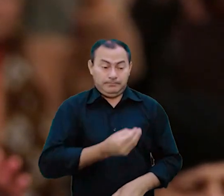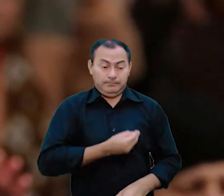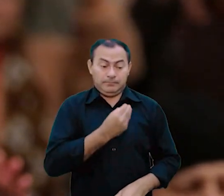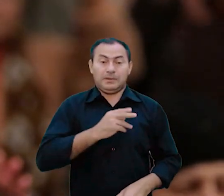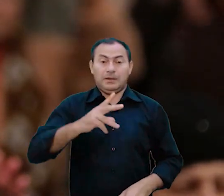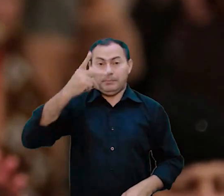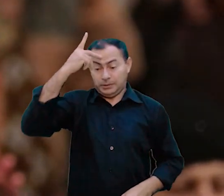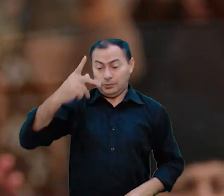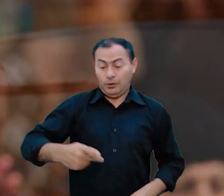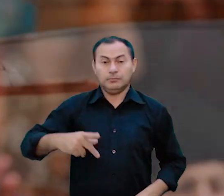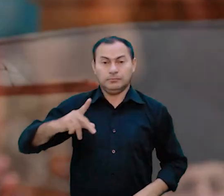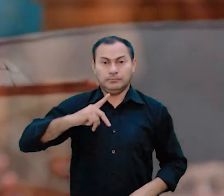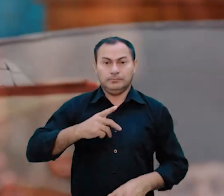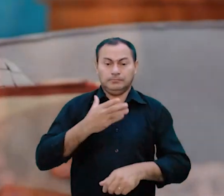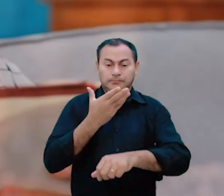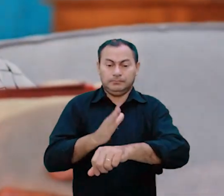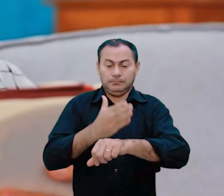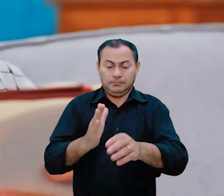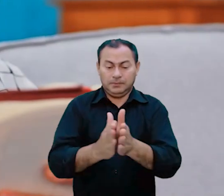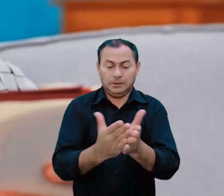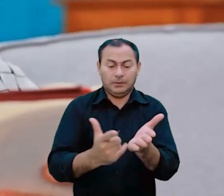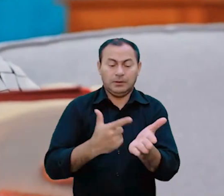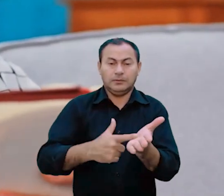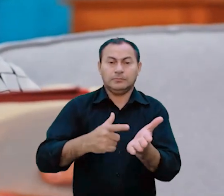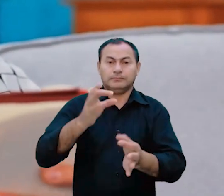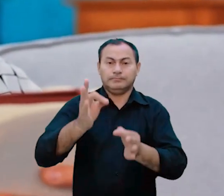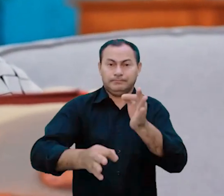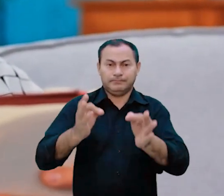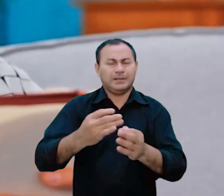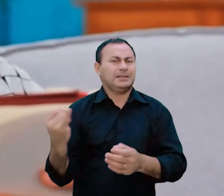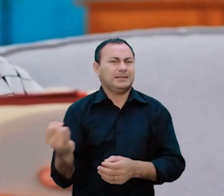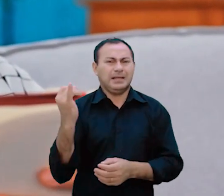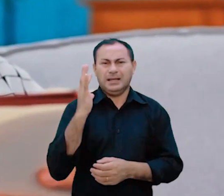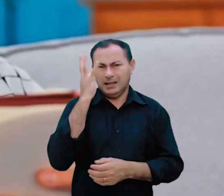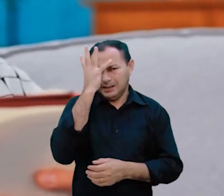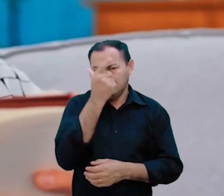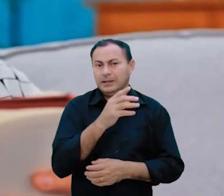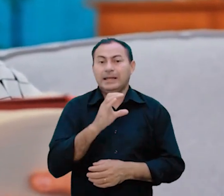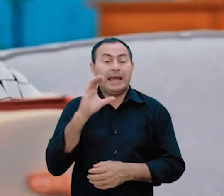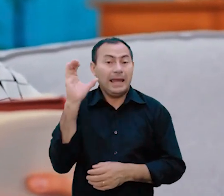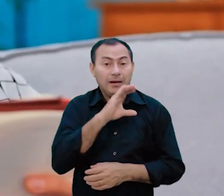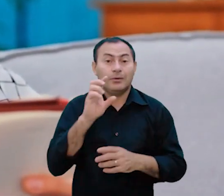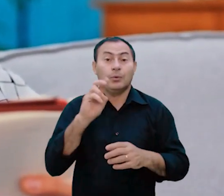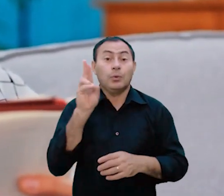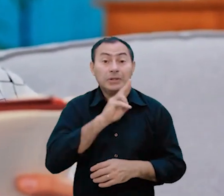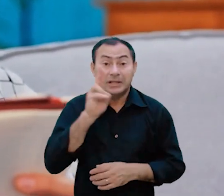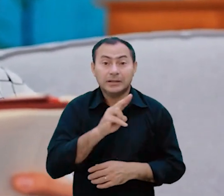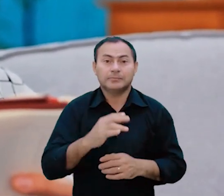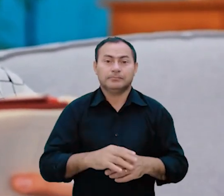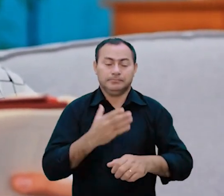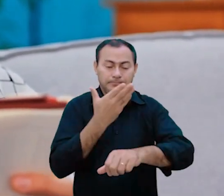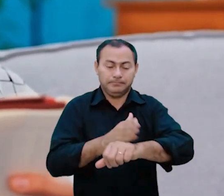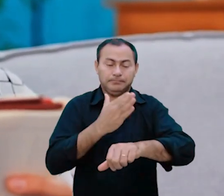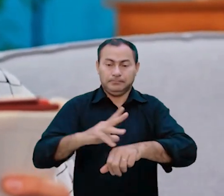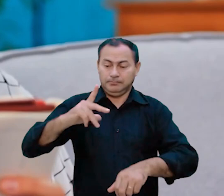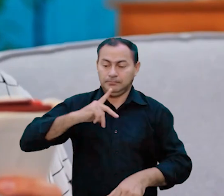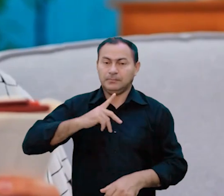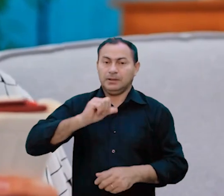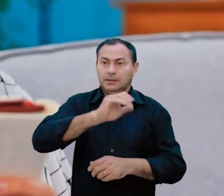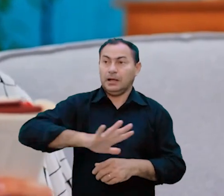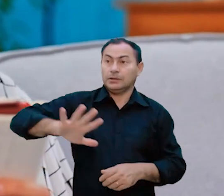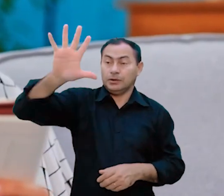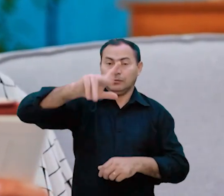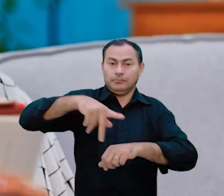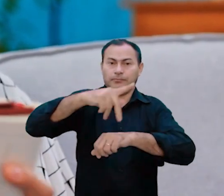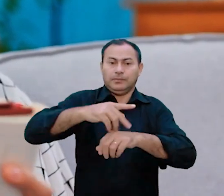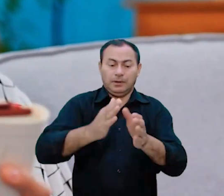para a nossa vida pessoal. Essa aplicação do livro de Juízes é impressionante e urgente. Além das aplicações pessoais